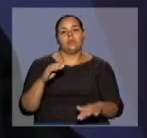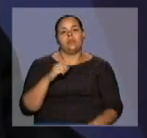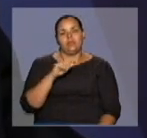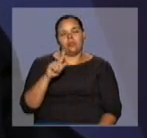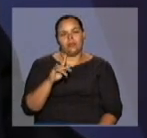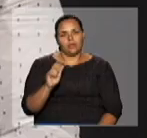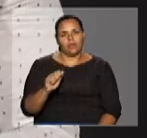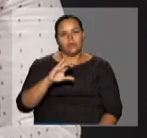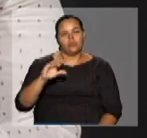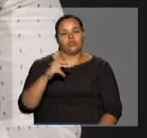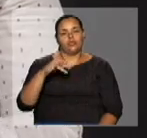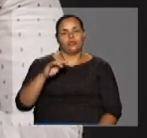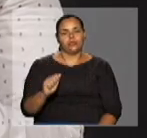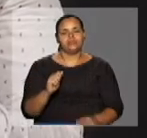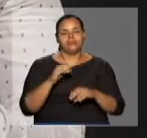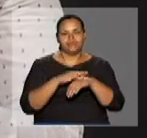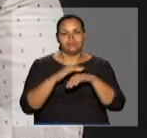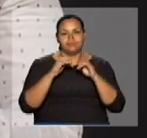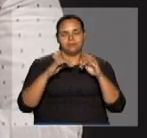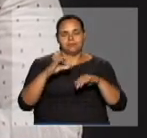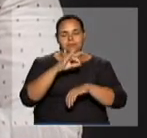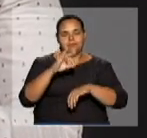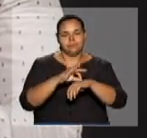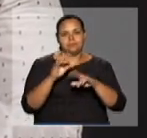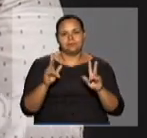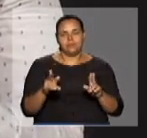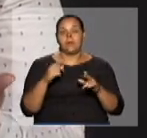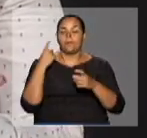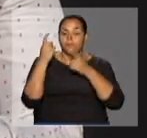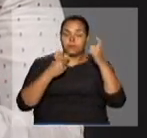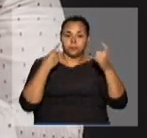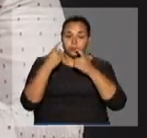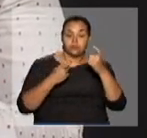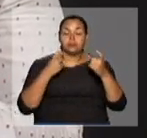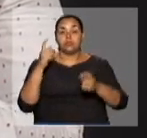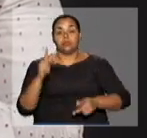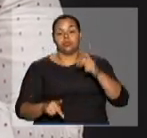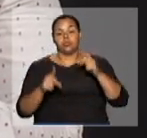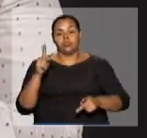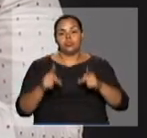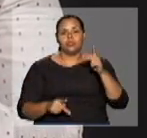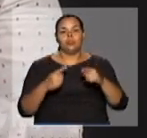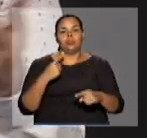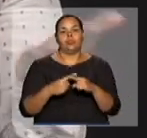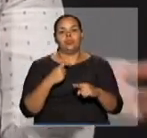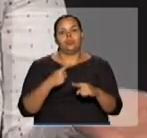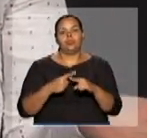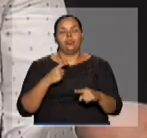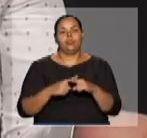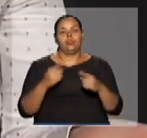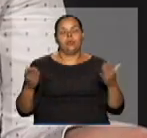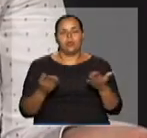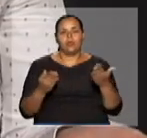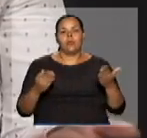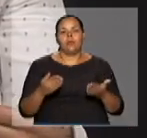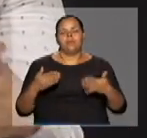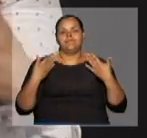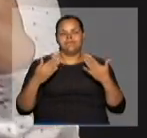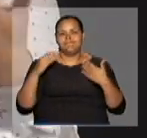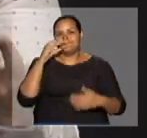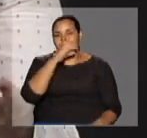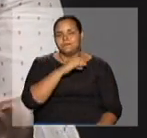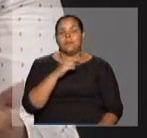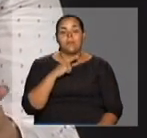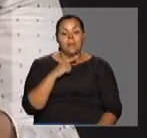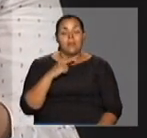dengue. Essa é uma preocupação, eu acredito, também da população, porque agora no verão a